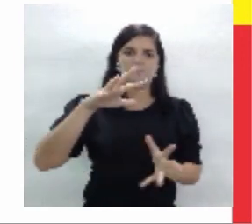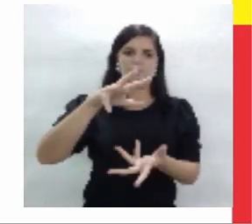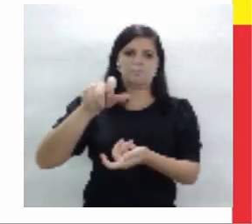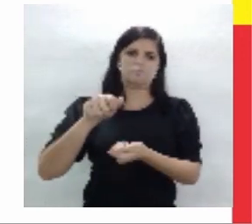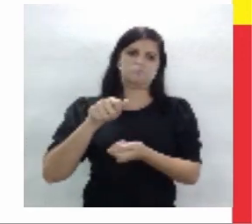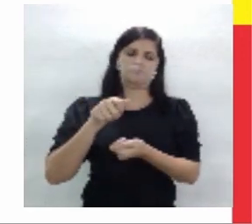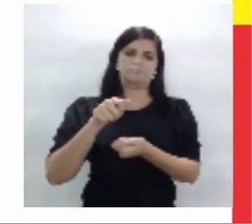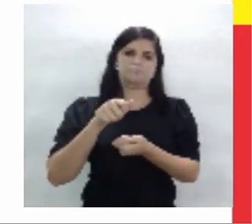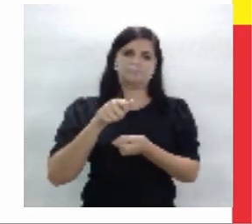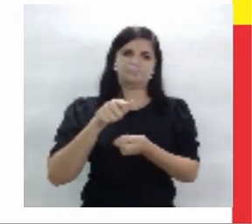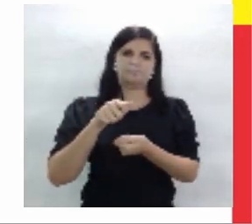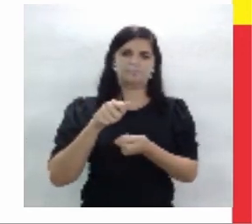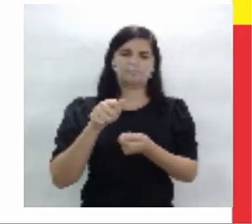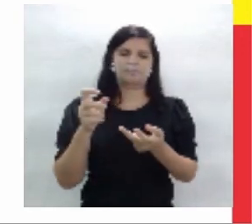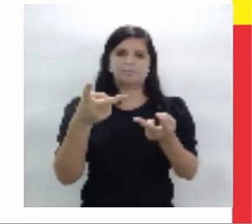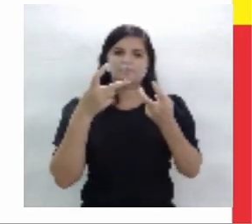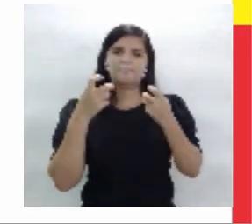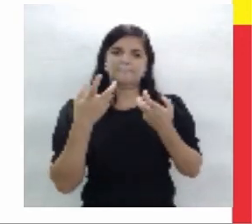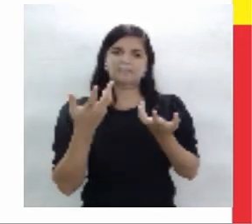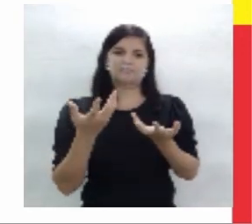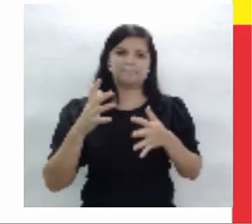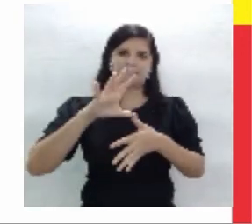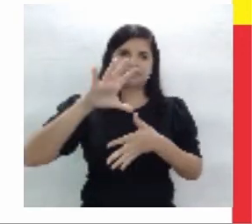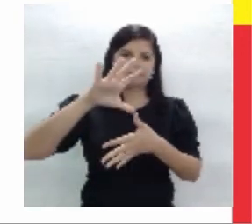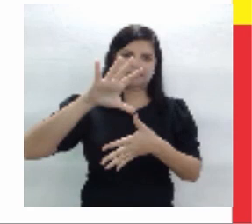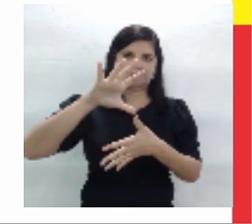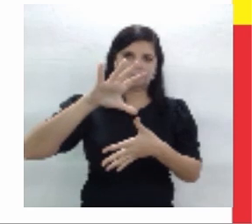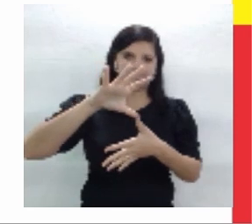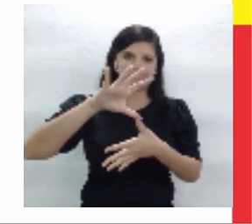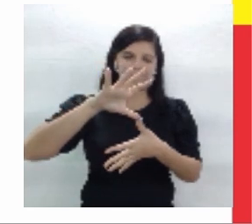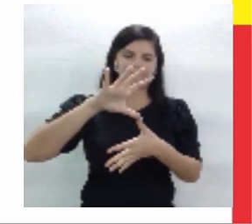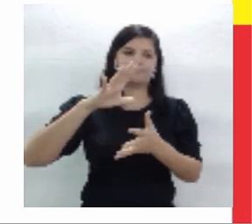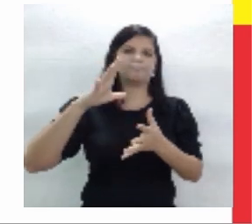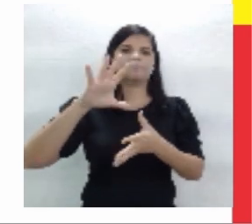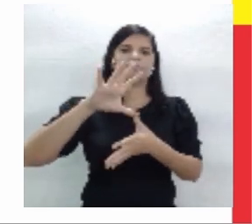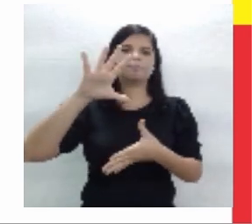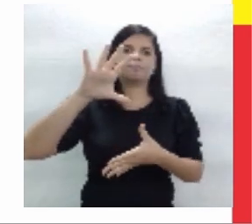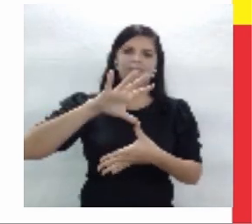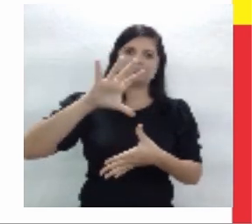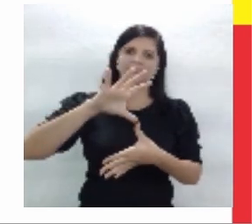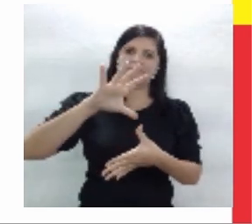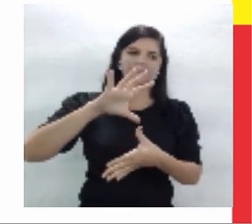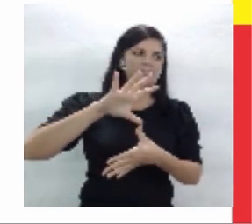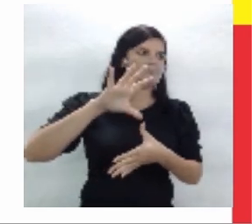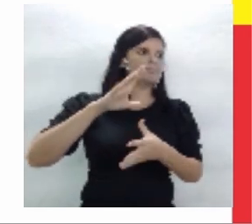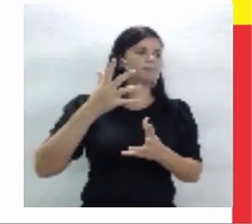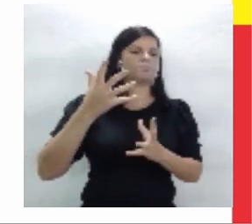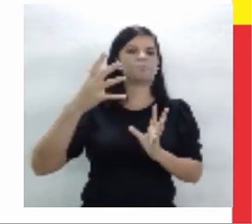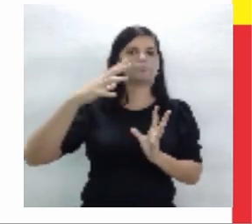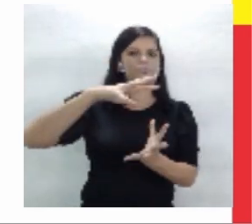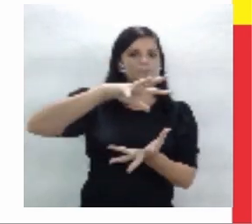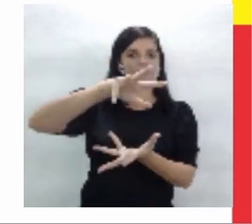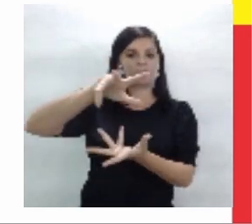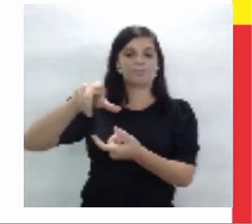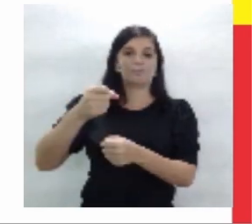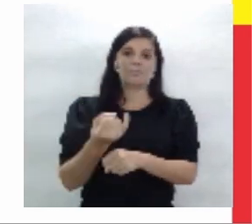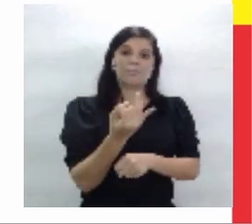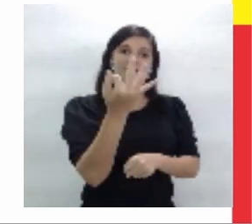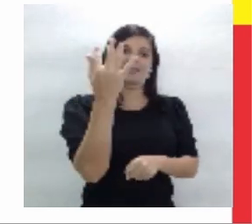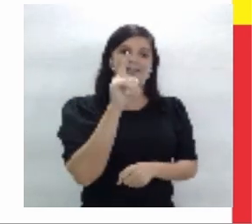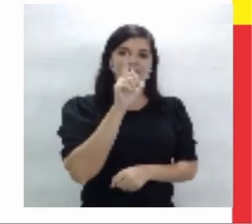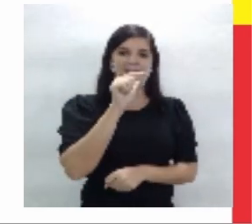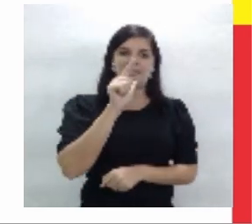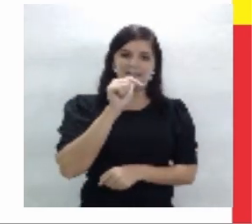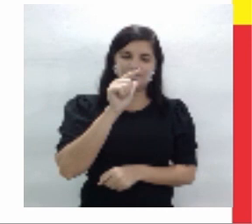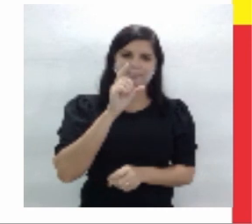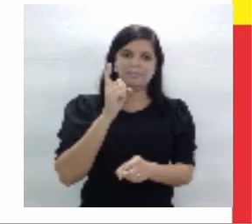tá? Então, vocês estão observando aí um mapa, tá? Nesse mapa, ele mostra aí, né, a quantidade de água que